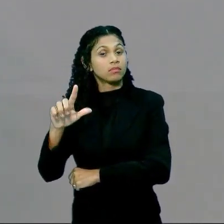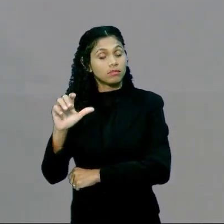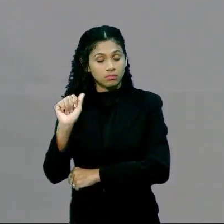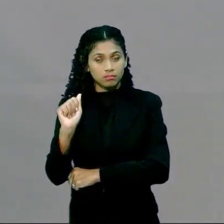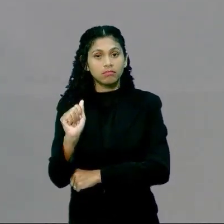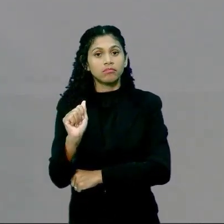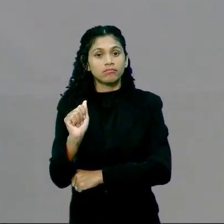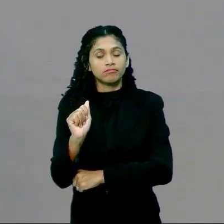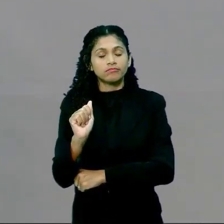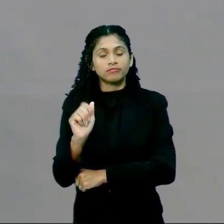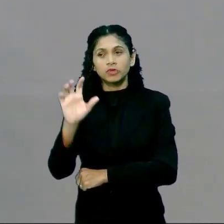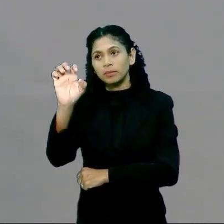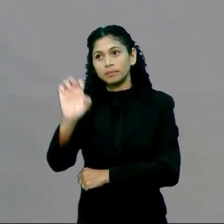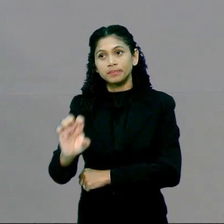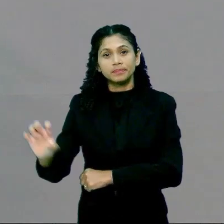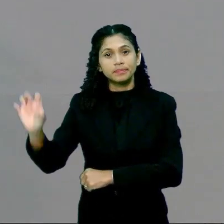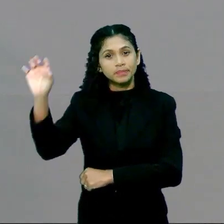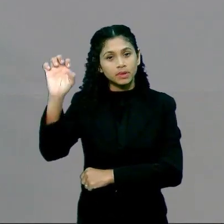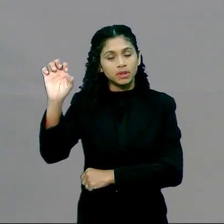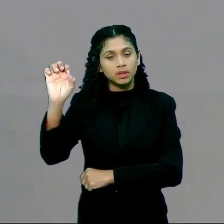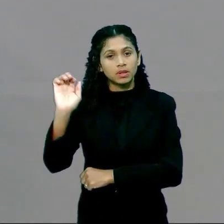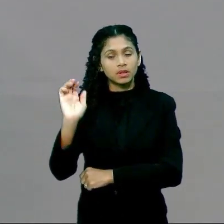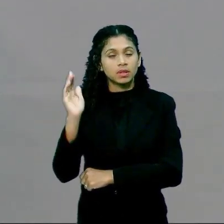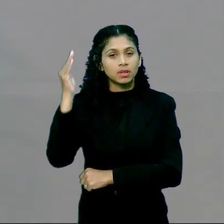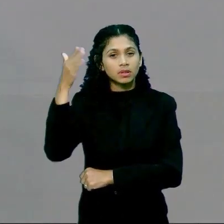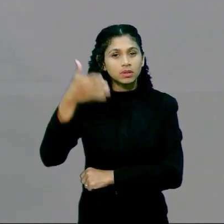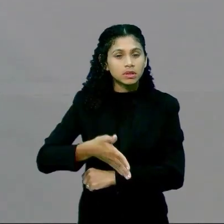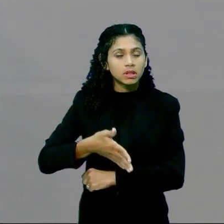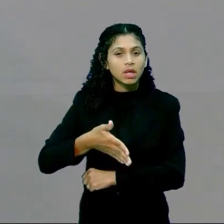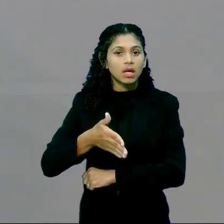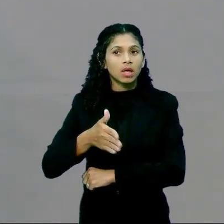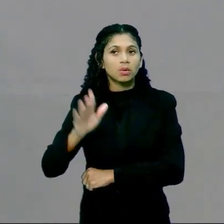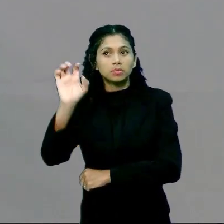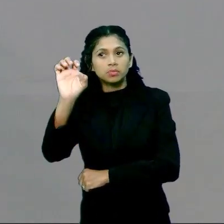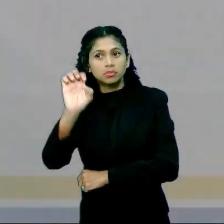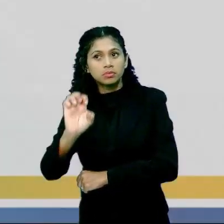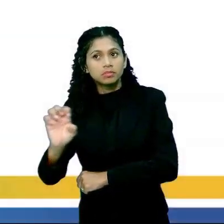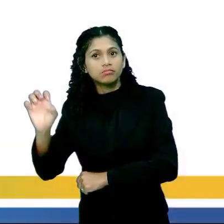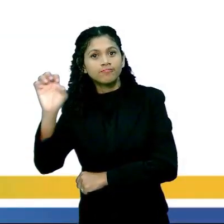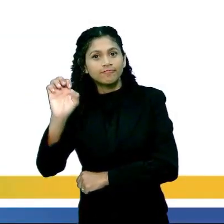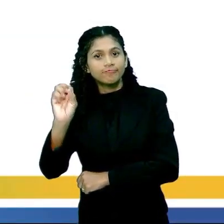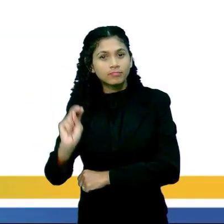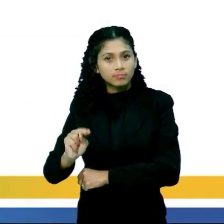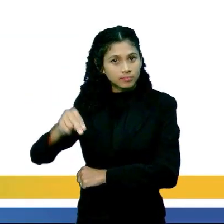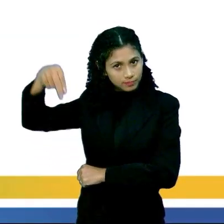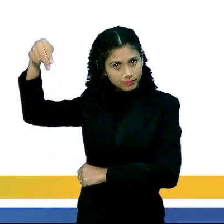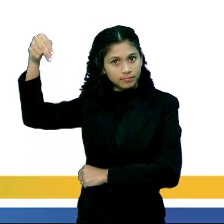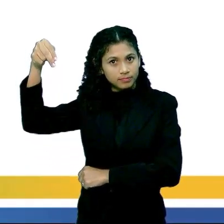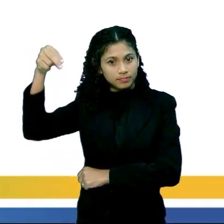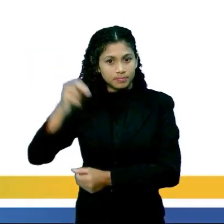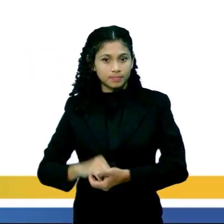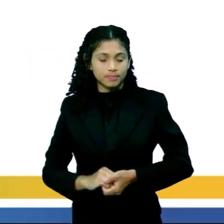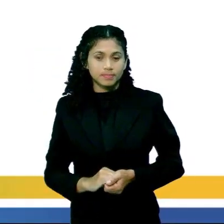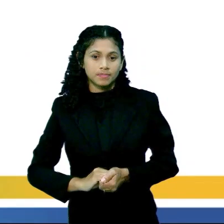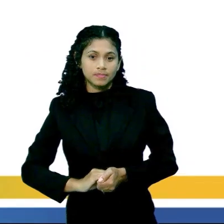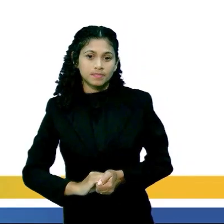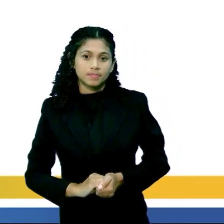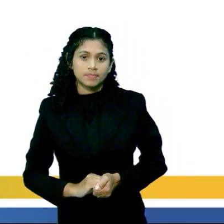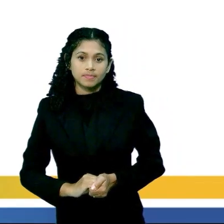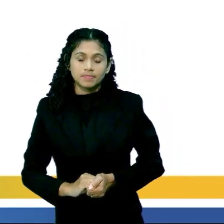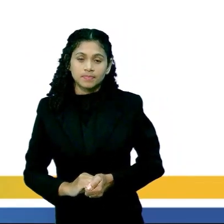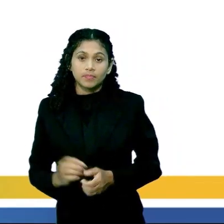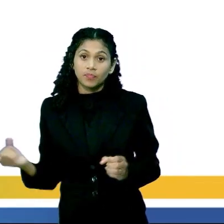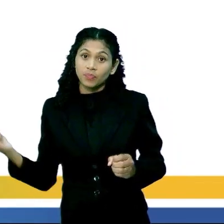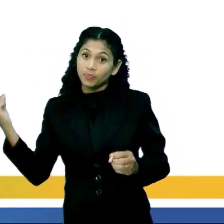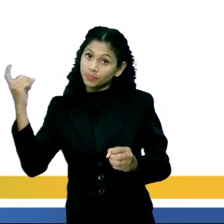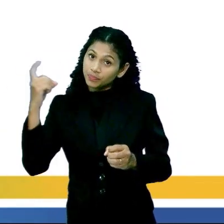Central, tá? América do Norte e Europa, né, Espanha. E aí, galera, a gente volta